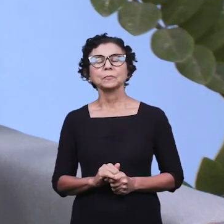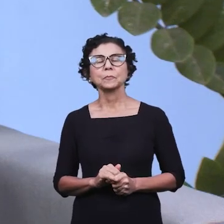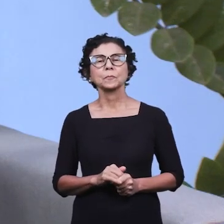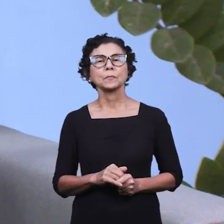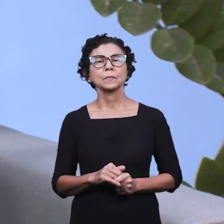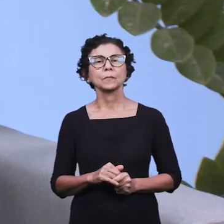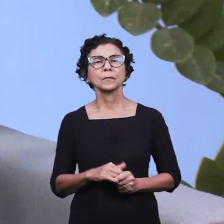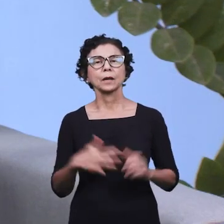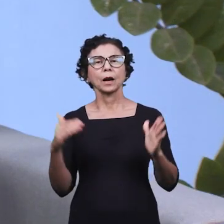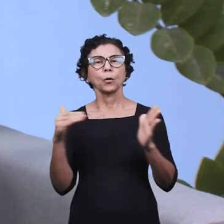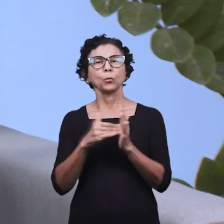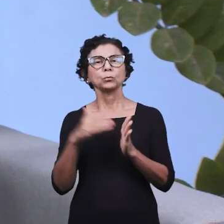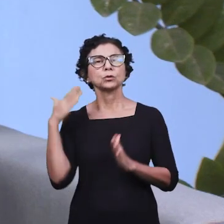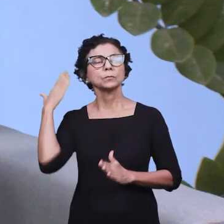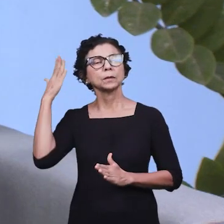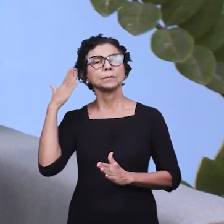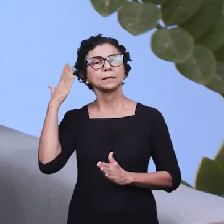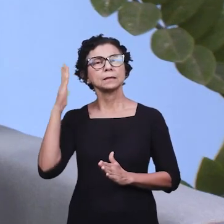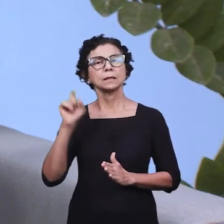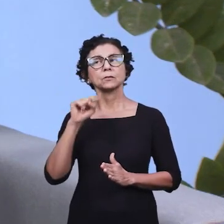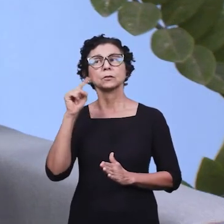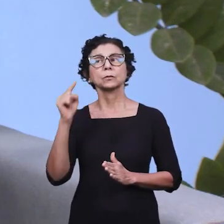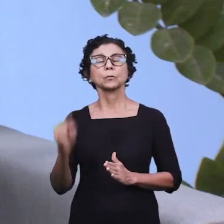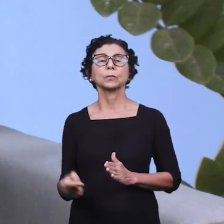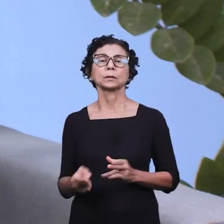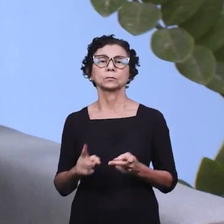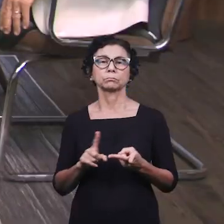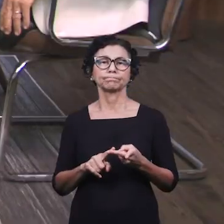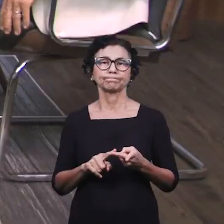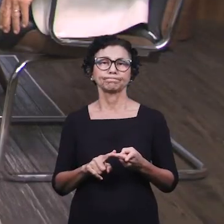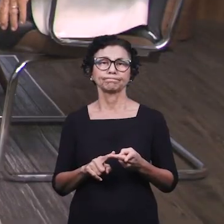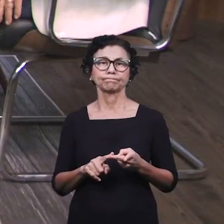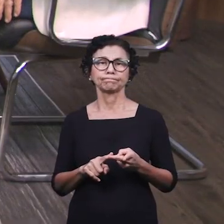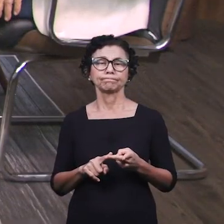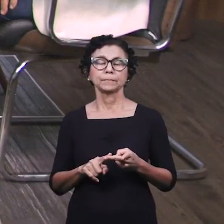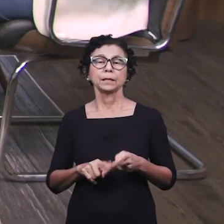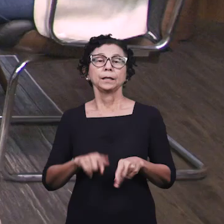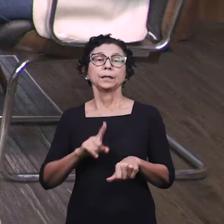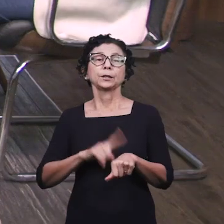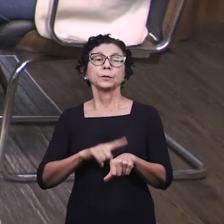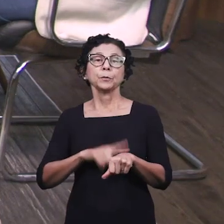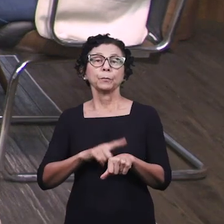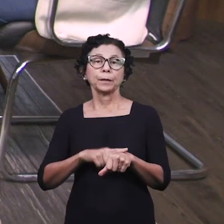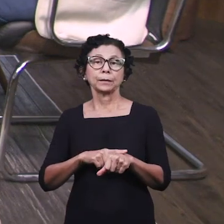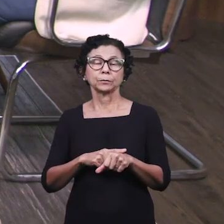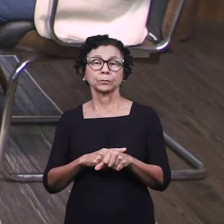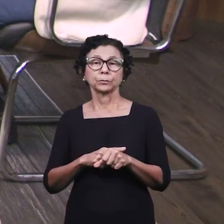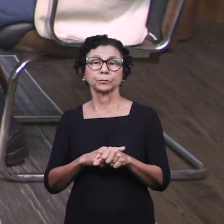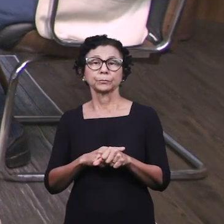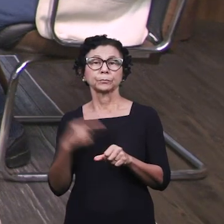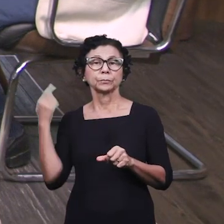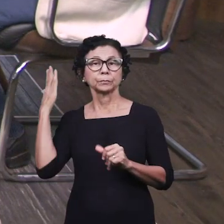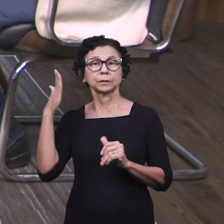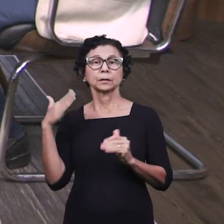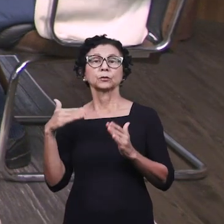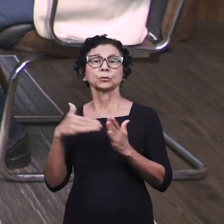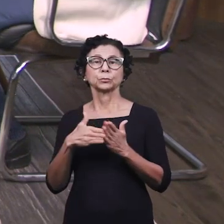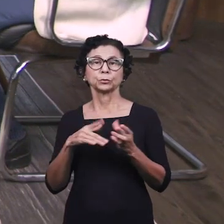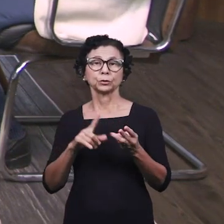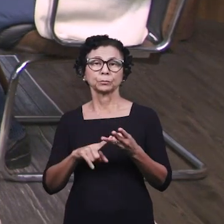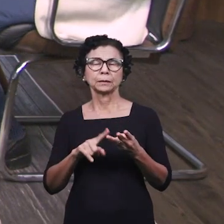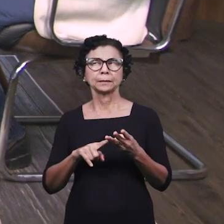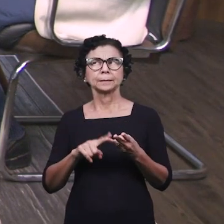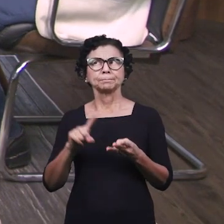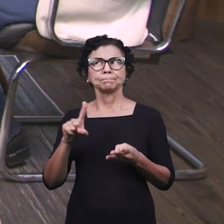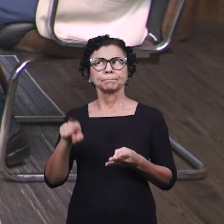trazida e quem será o mensageiro? E eu passo a palavra ao pastor Gedeuti para já nos responder